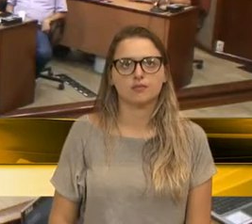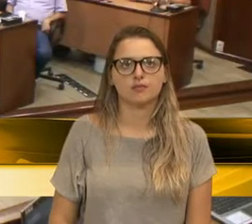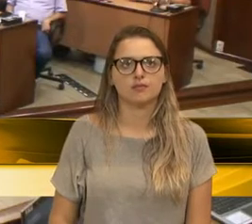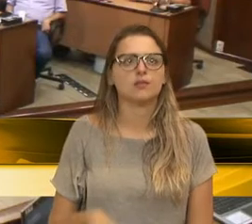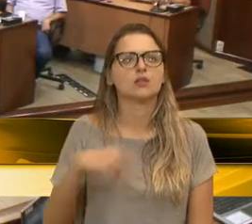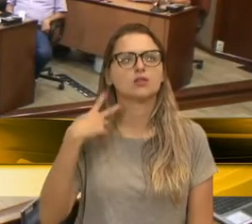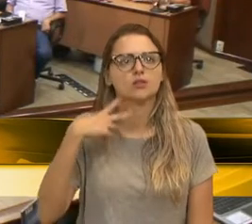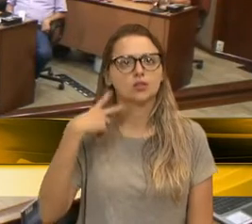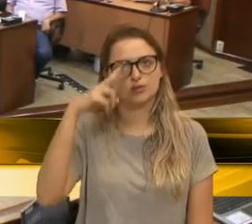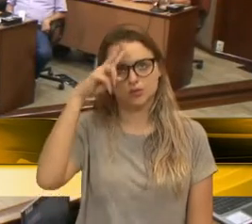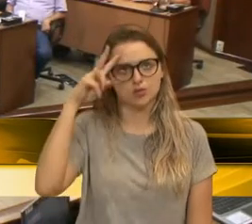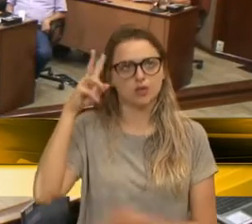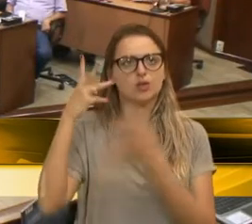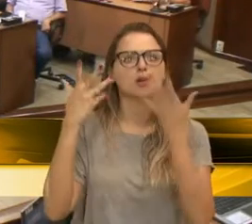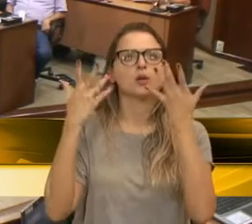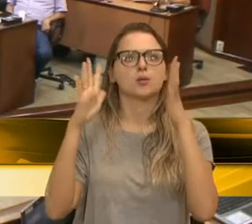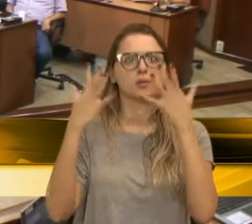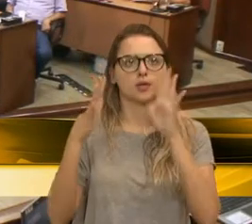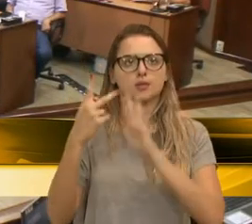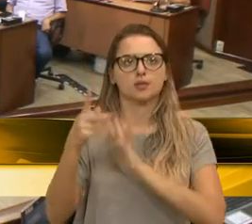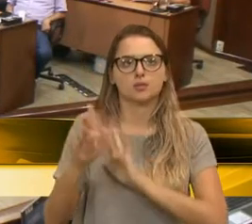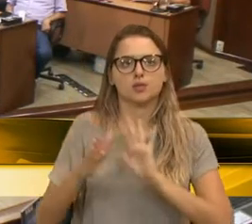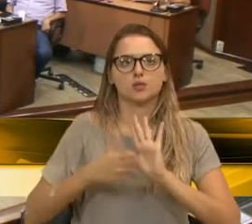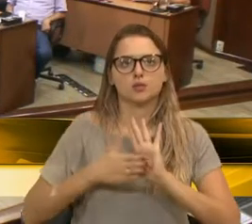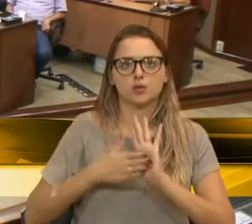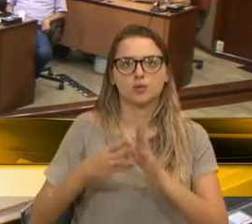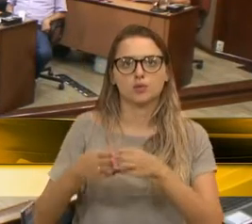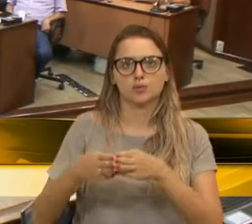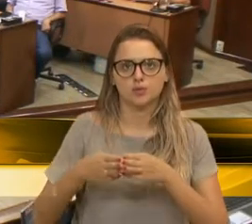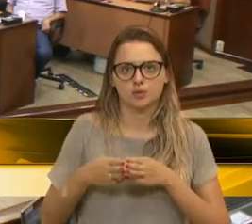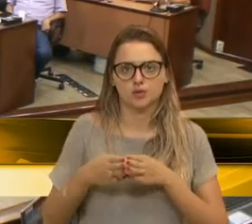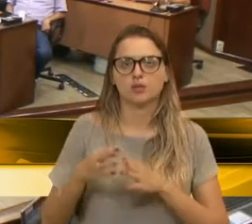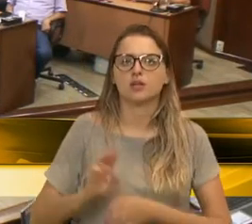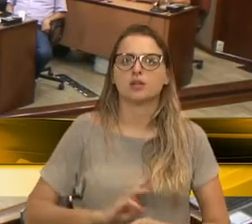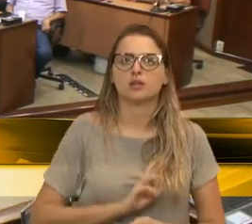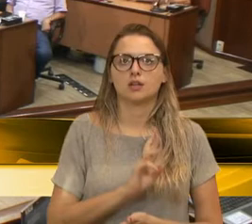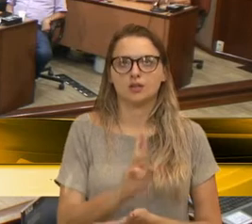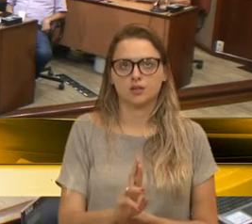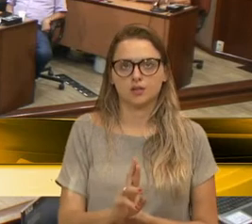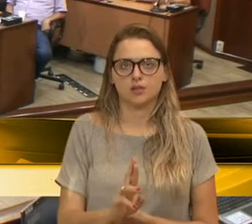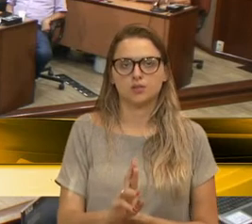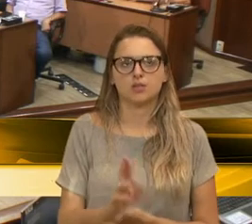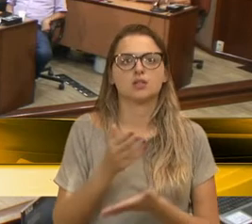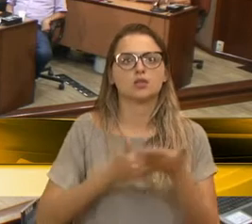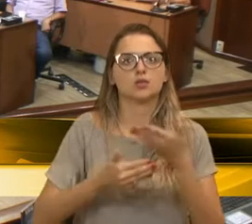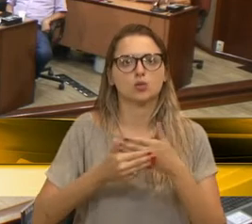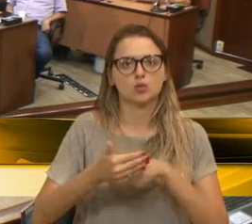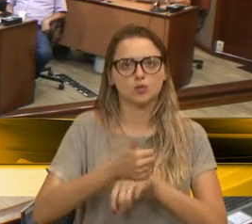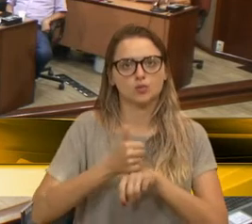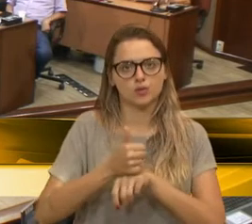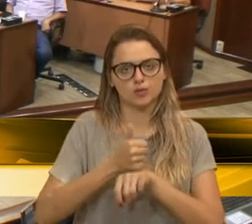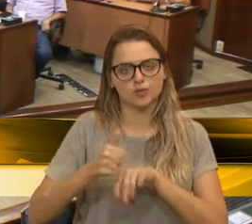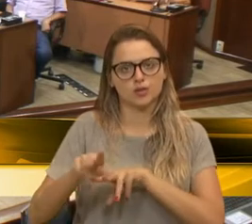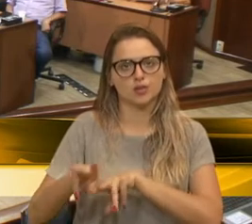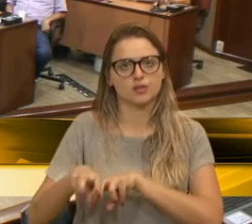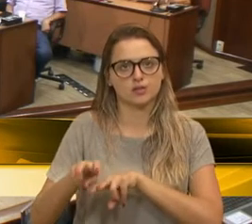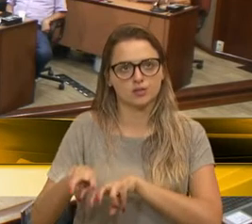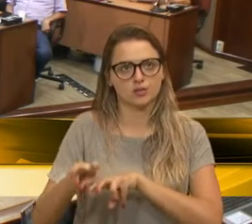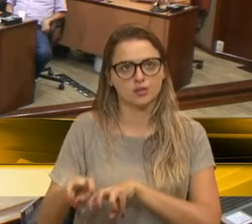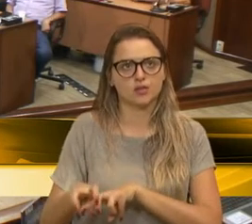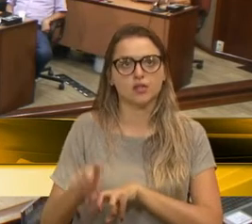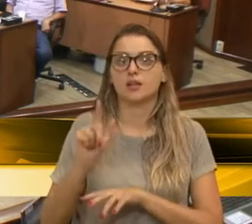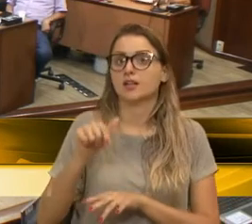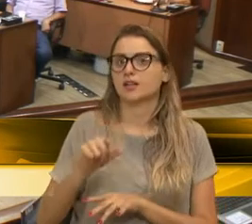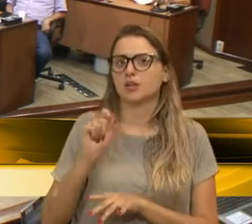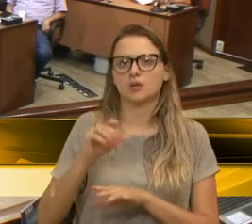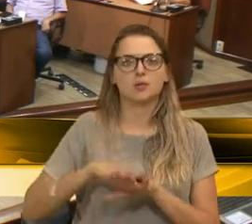Vereador Ues, parabéns por propor essa moção e dessa forma representar aqui nessa casa os trabalhadores rurais, que são os